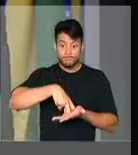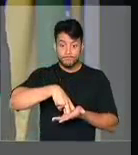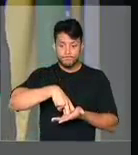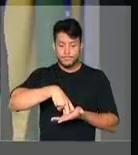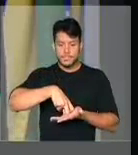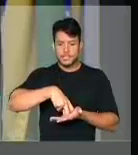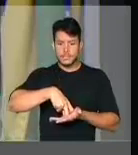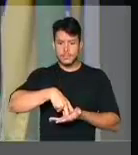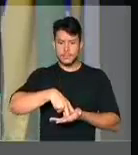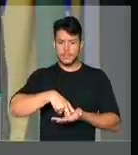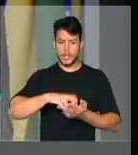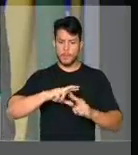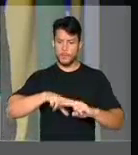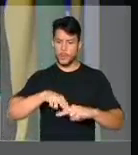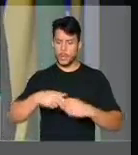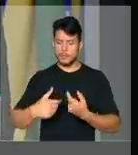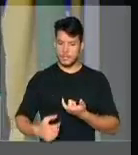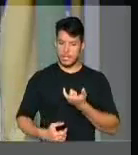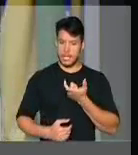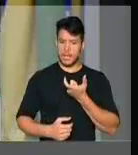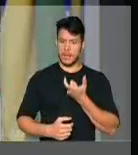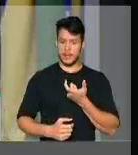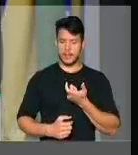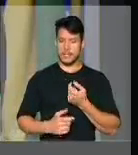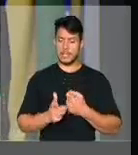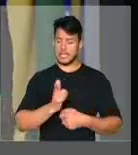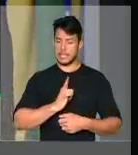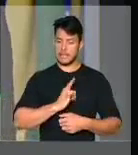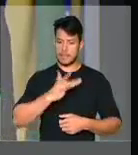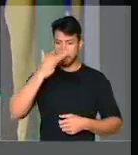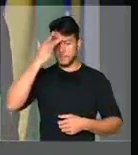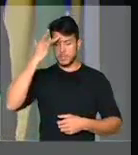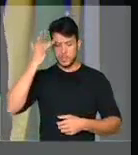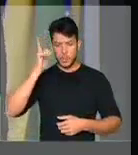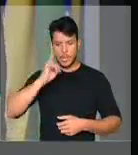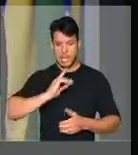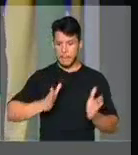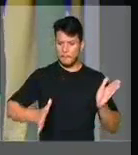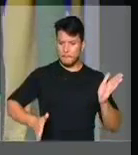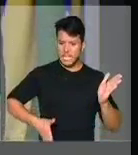em vista a palavra de um bandido